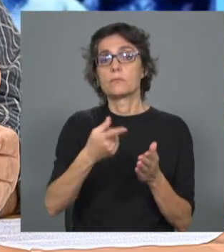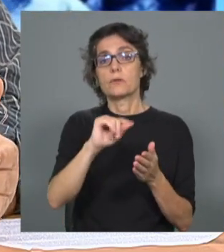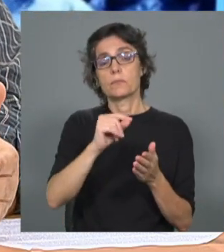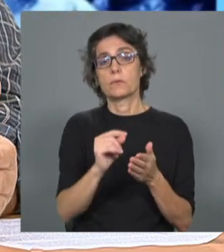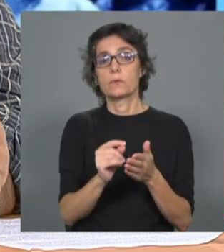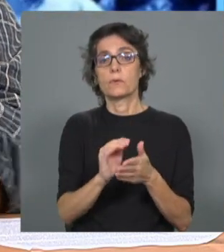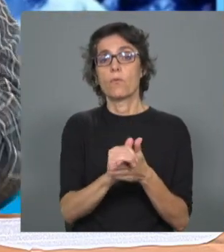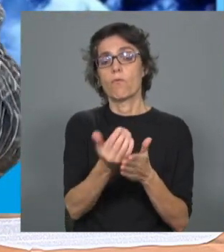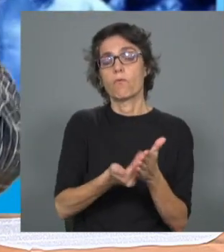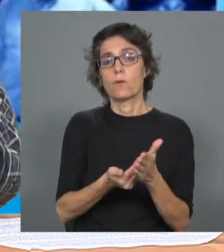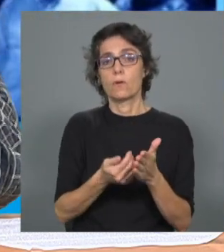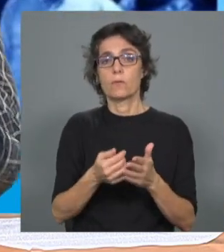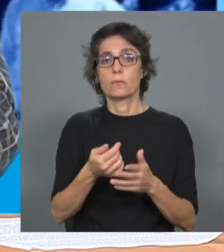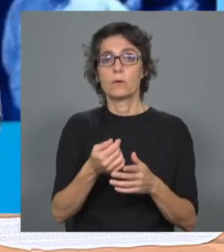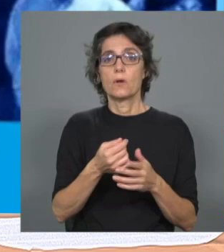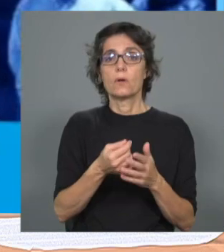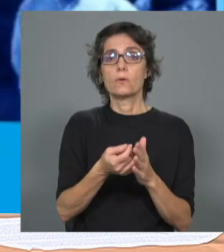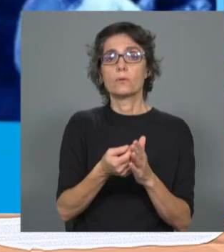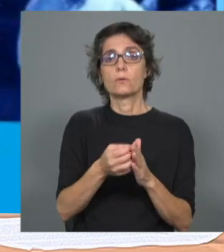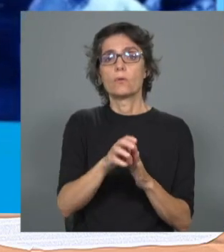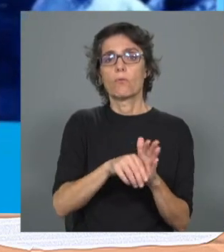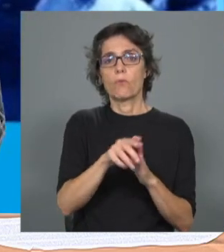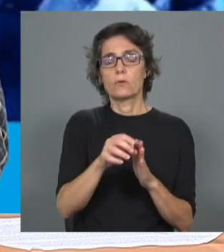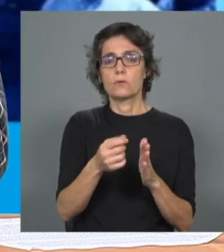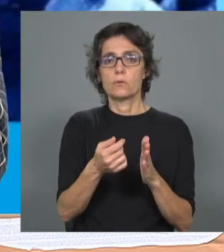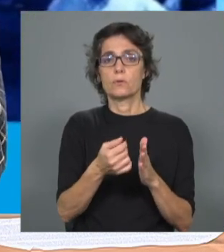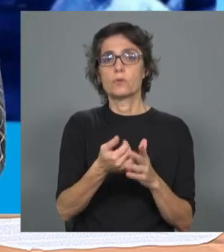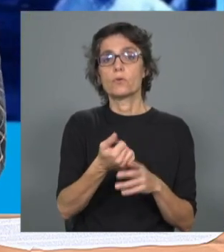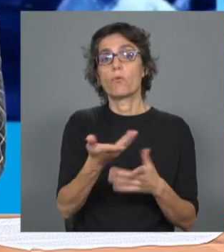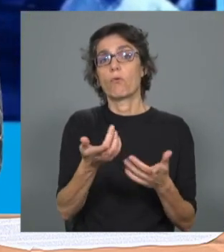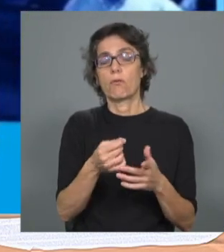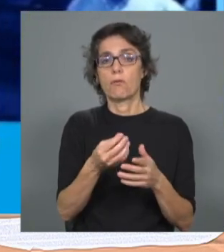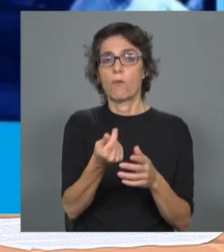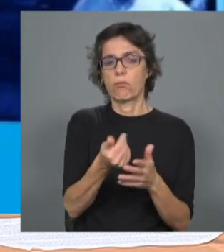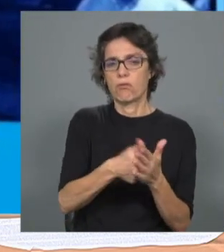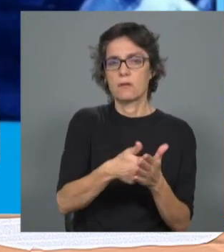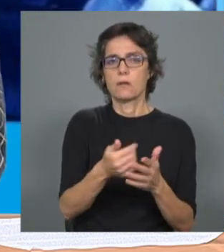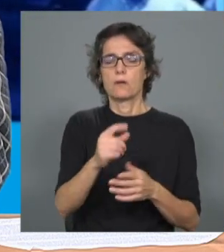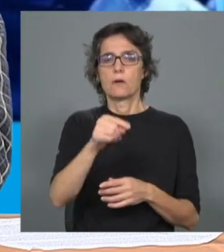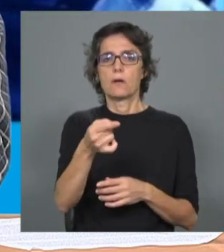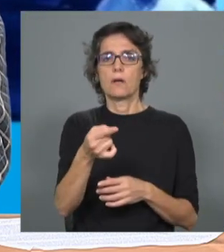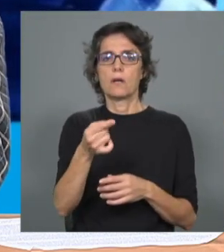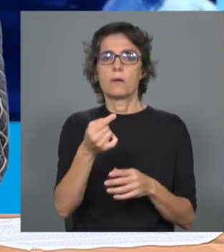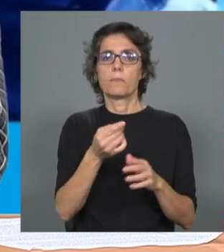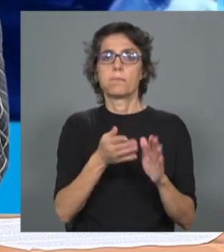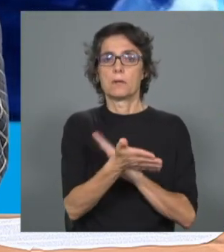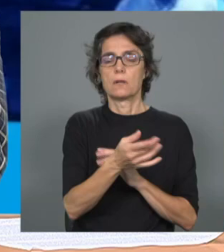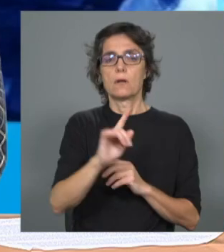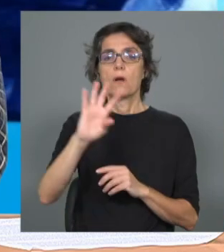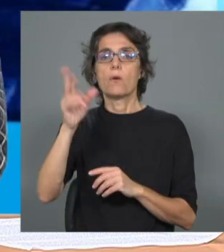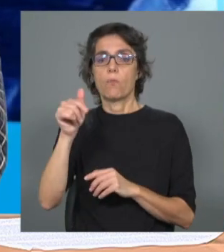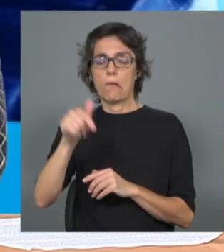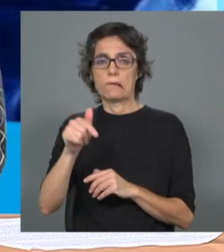4, 5 anos de trabalho para conseguir pagar o ingresso na universidade. Quando chega a hora de